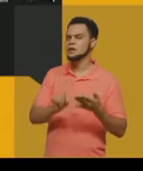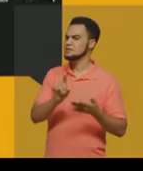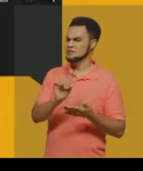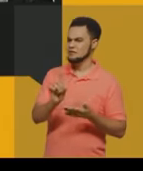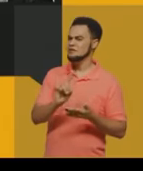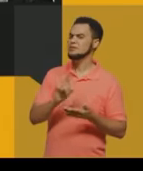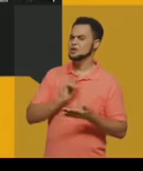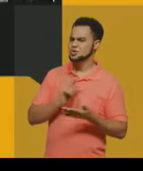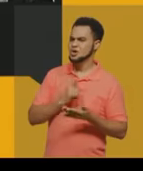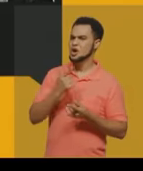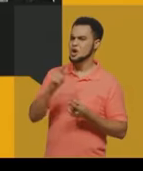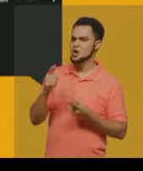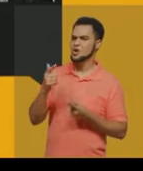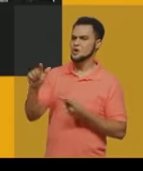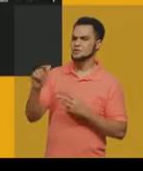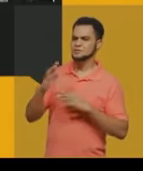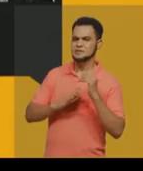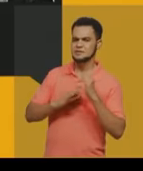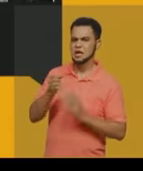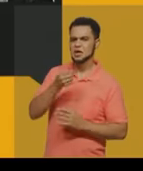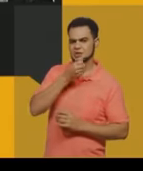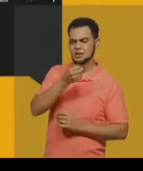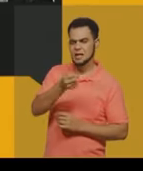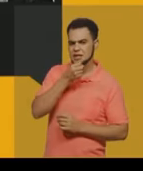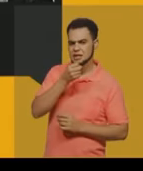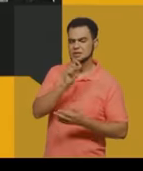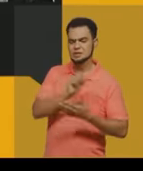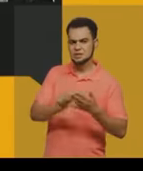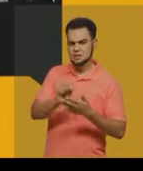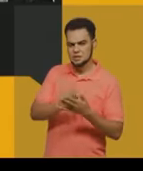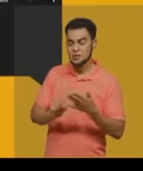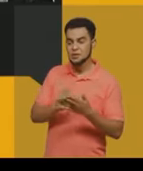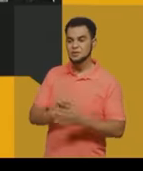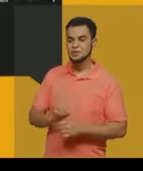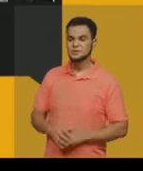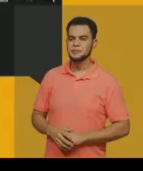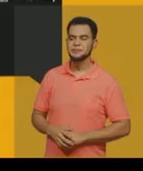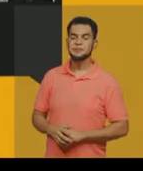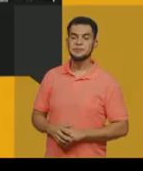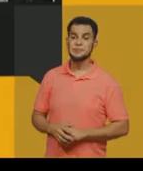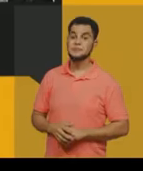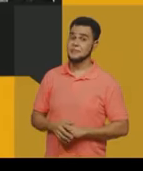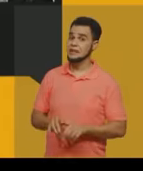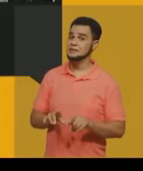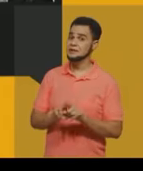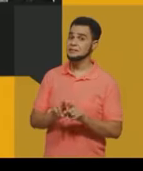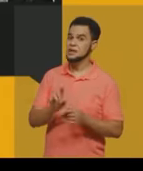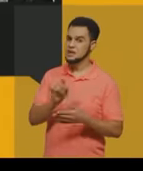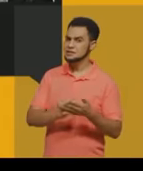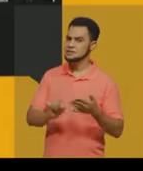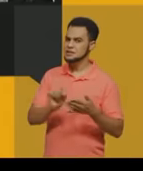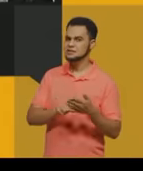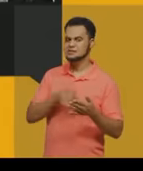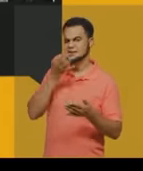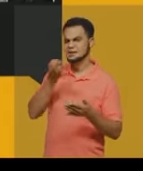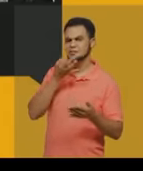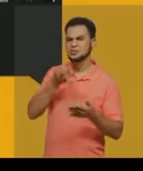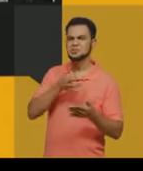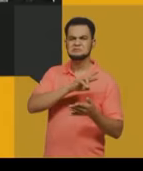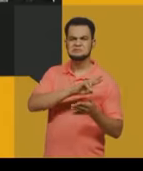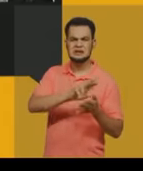né? Escritor, jornalista, e músicas também, compositor, várias coisas,